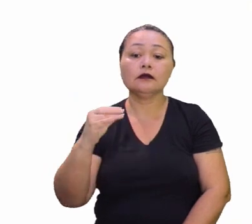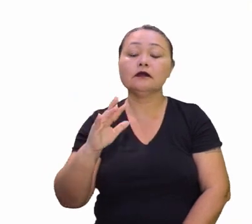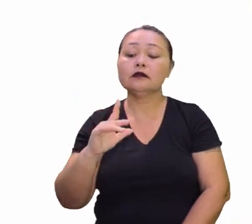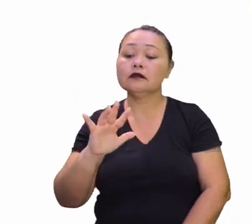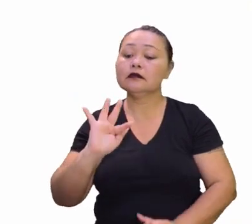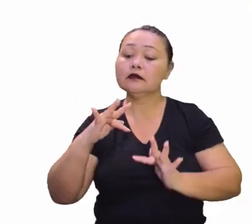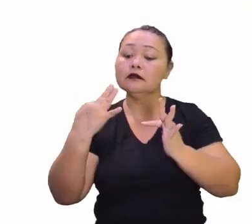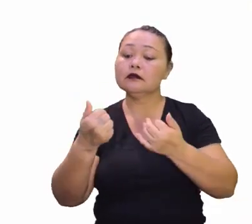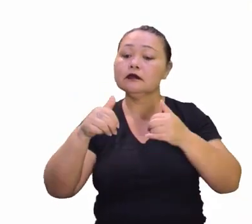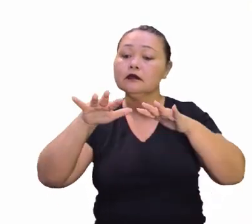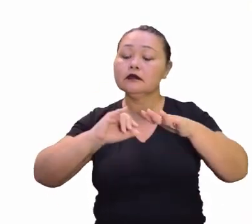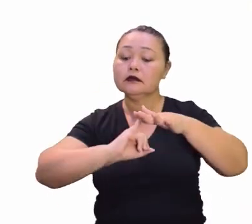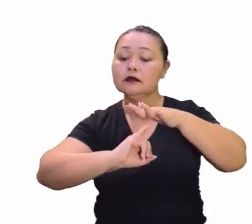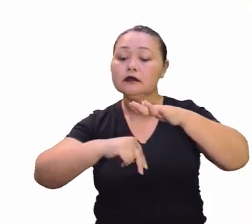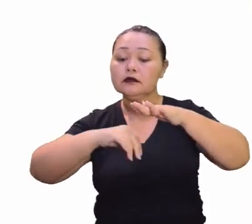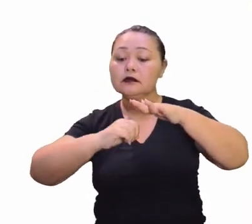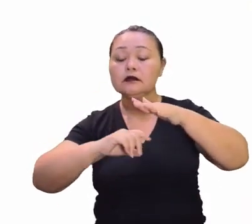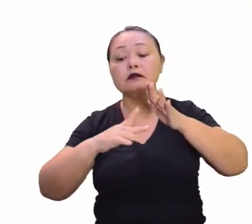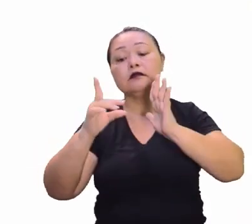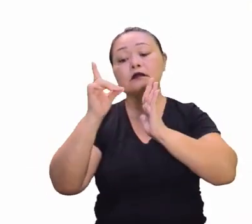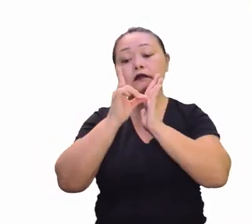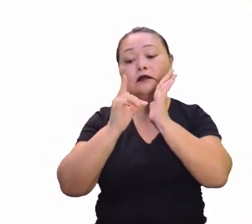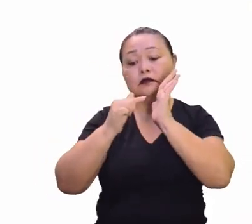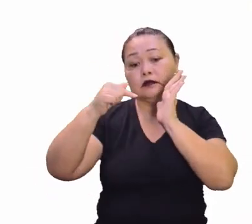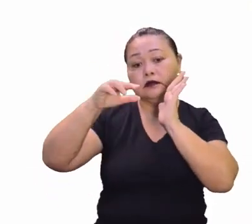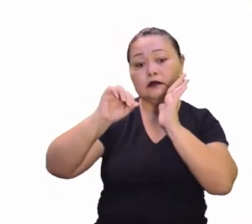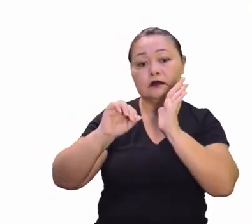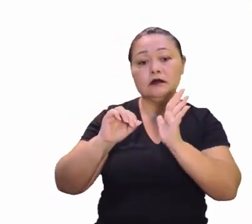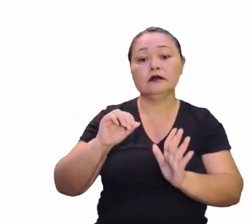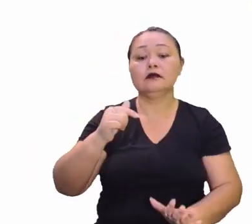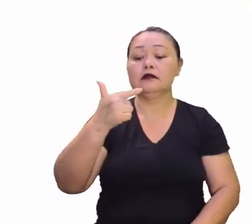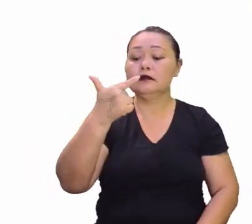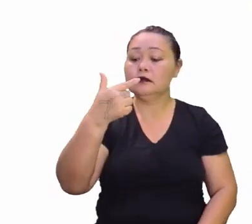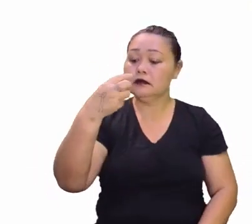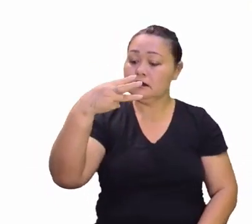total de famílias assentadas pelo INCRA na década de 70, foram